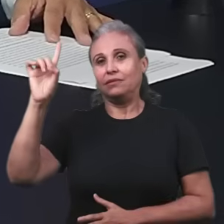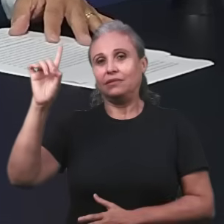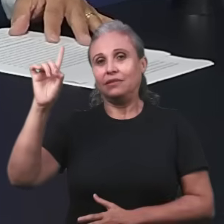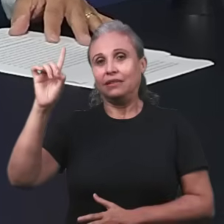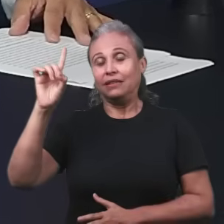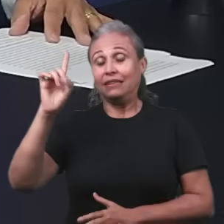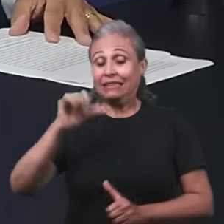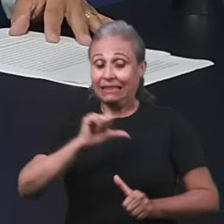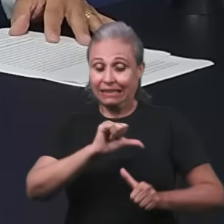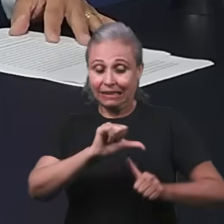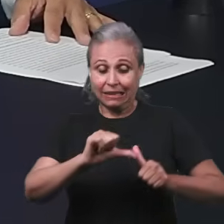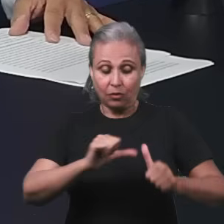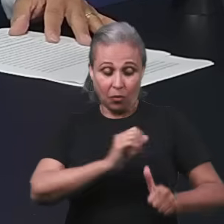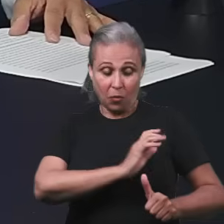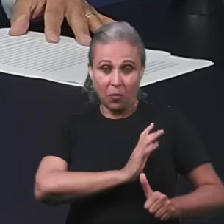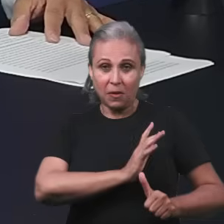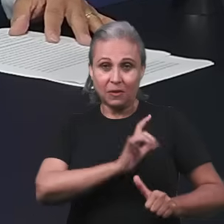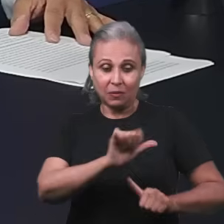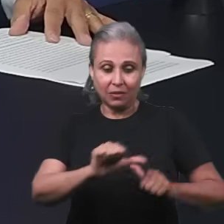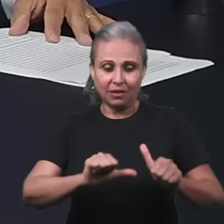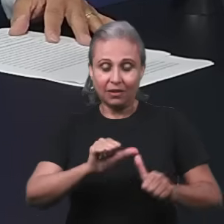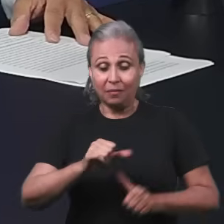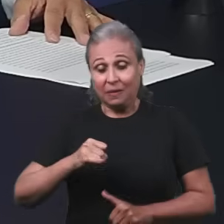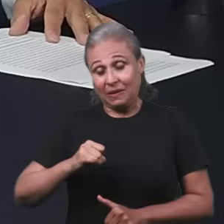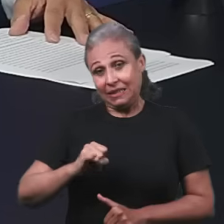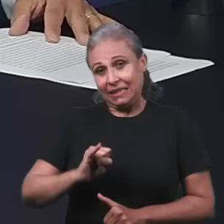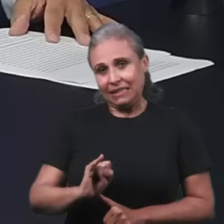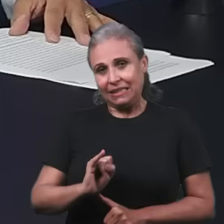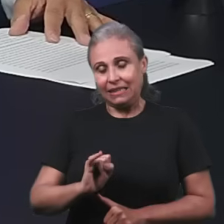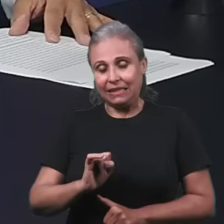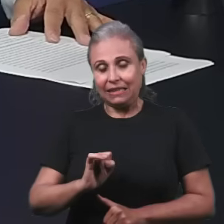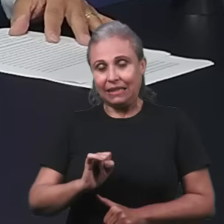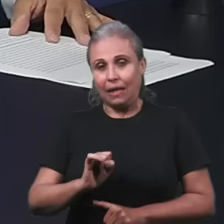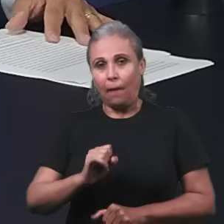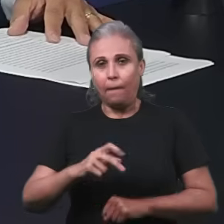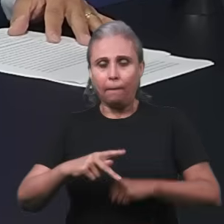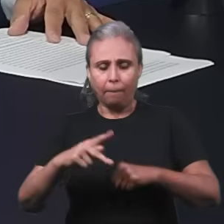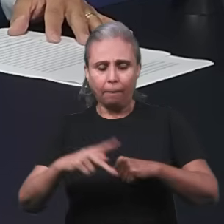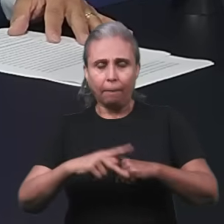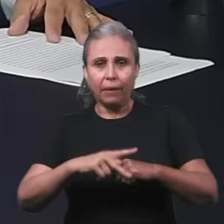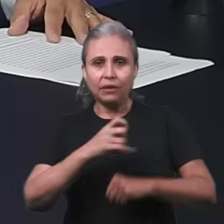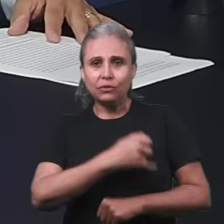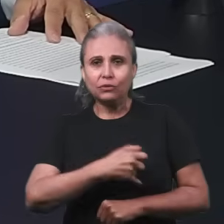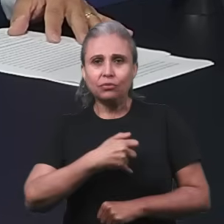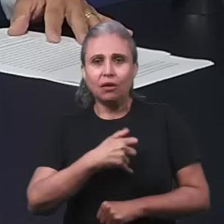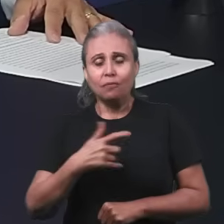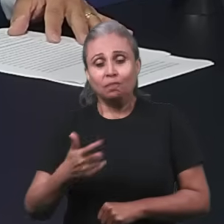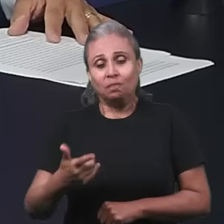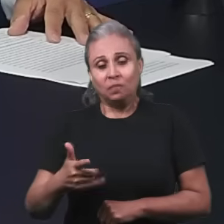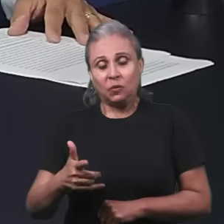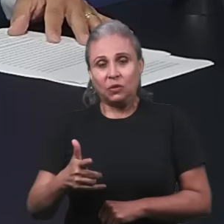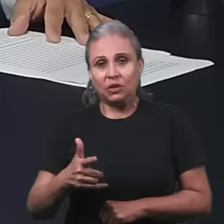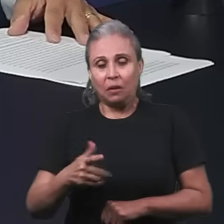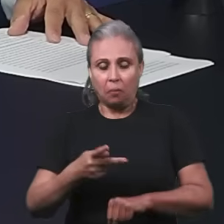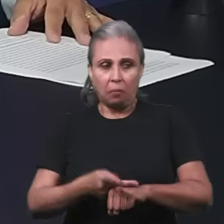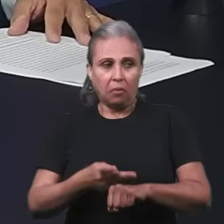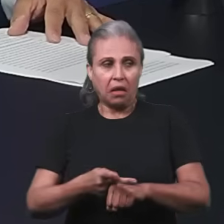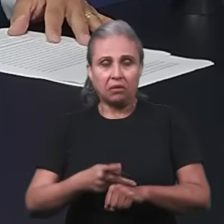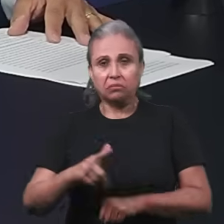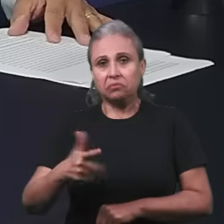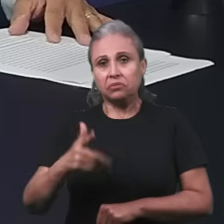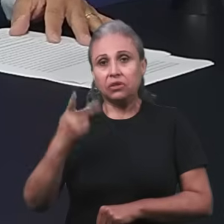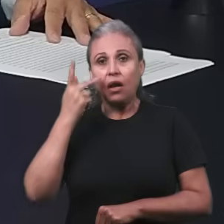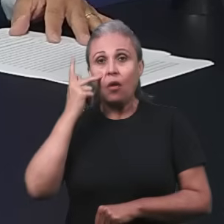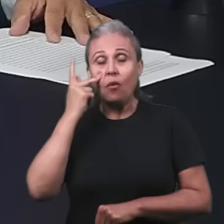homem. Olha, mas se Pedro e João não tinham prata, não tinham ouro, o que eles tinham então? Eles tinham exatamente aquilo que já